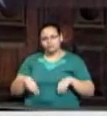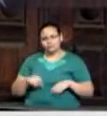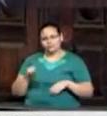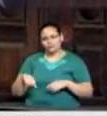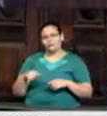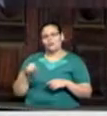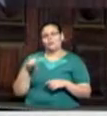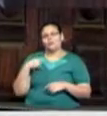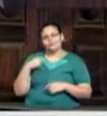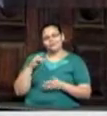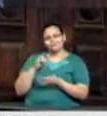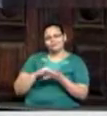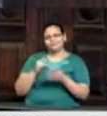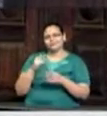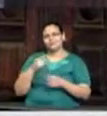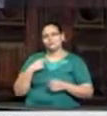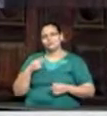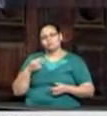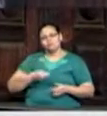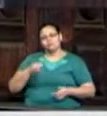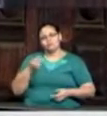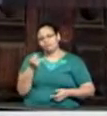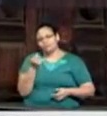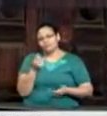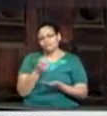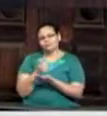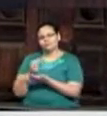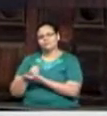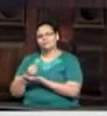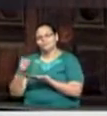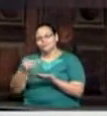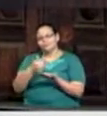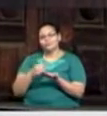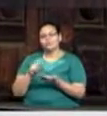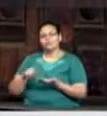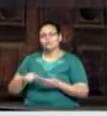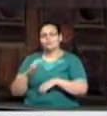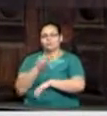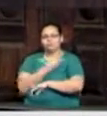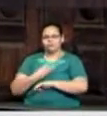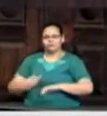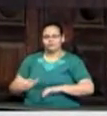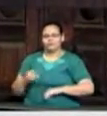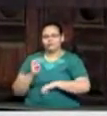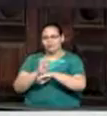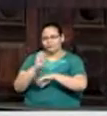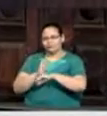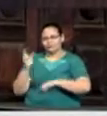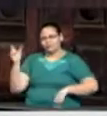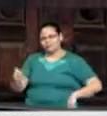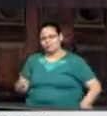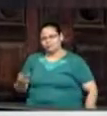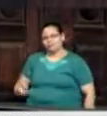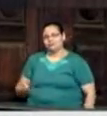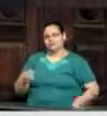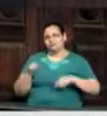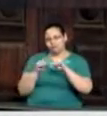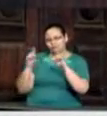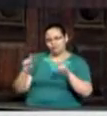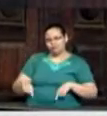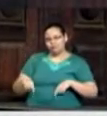conta desta crise vem sendo cobrada pelo governo estadual, vem sendo cobrada do servidor